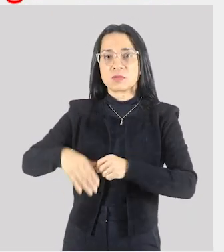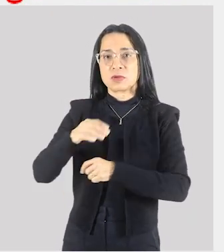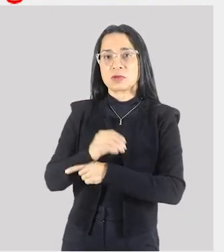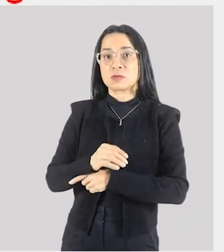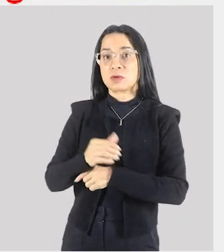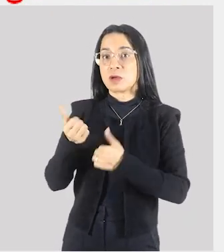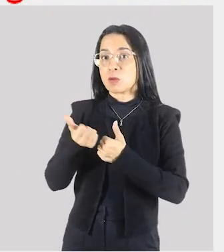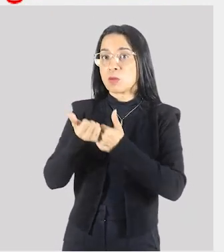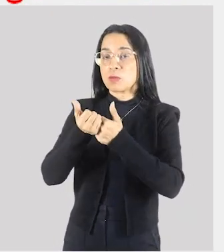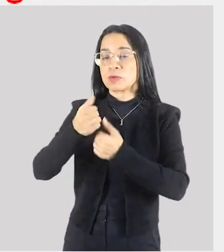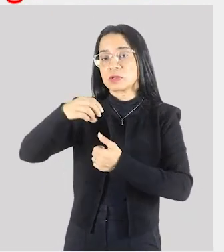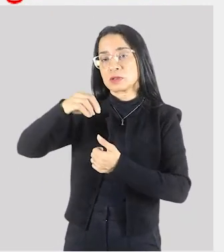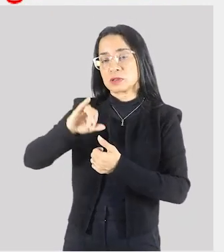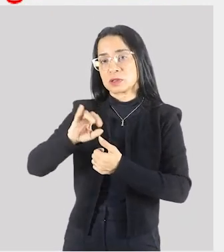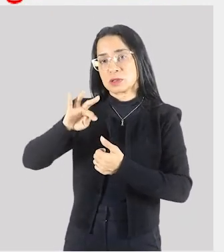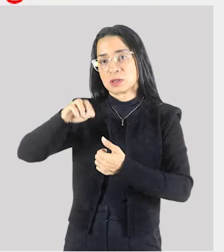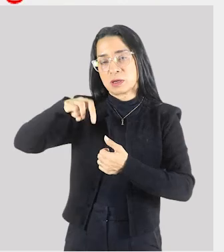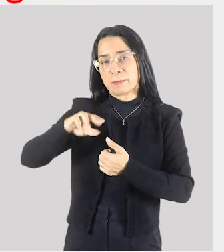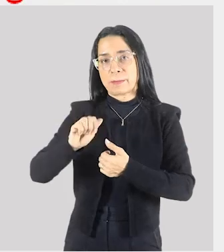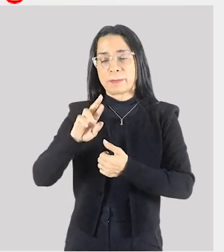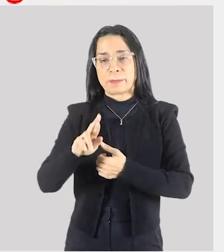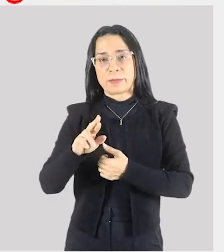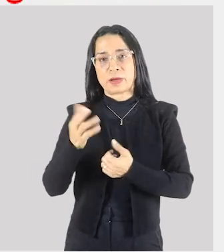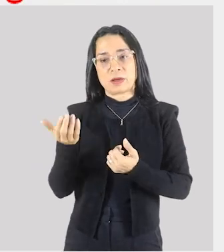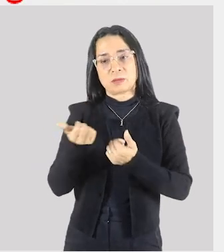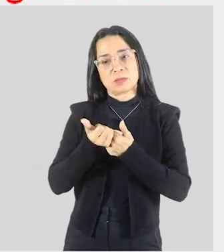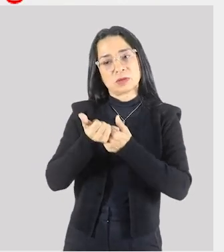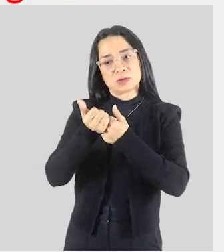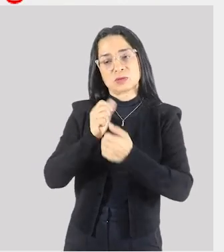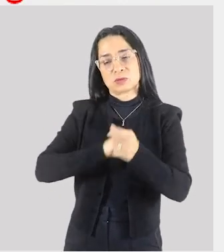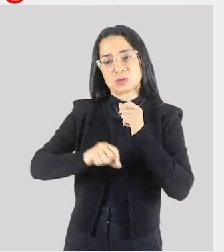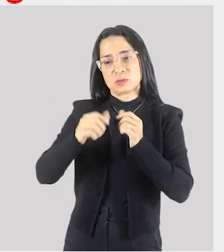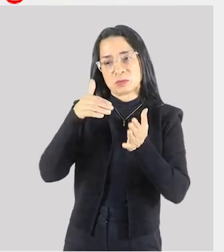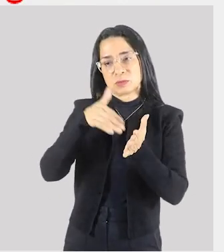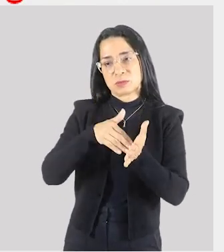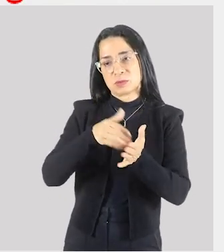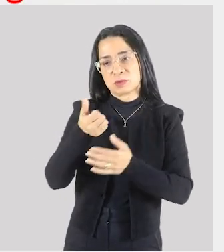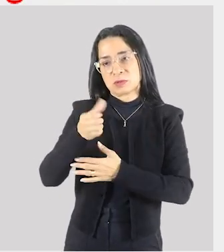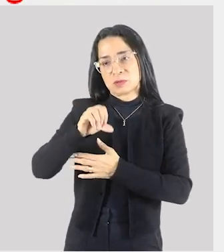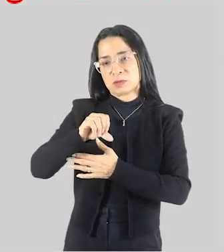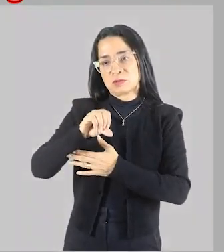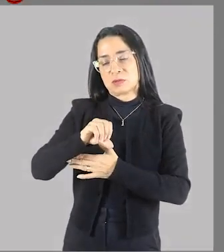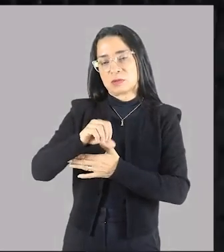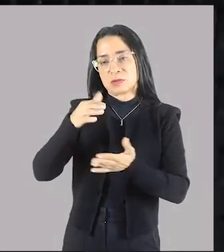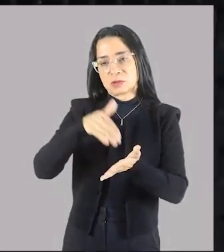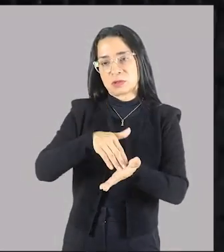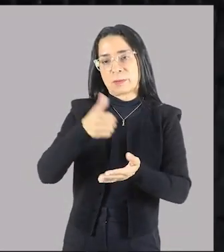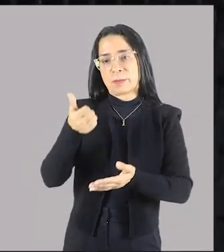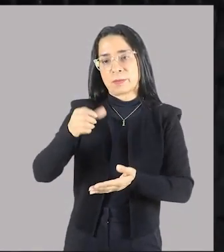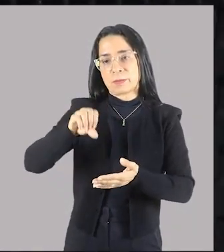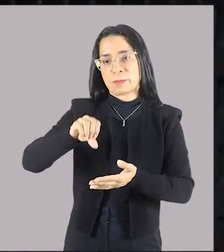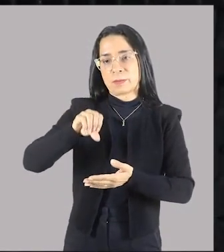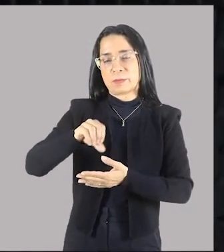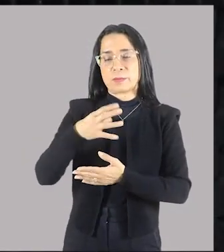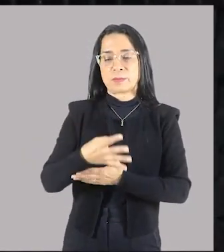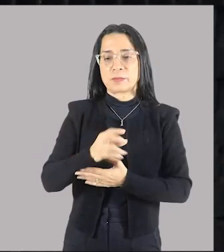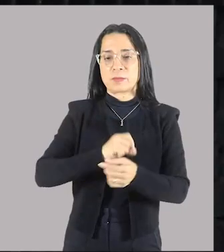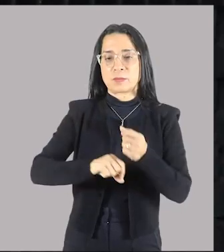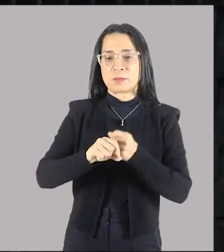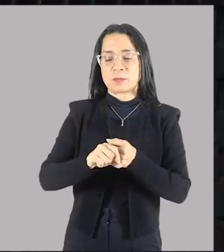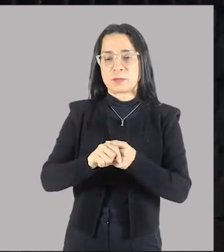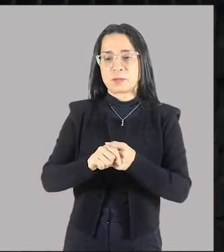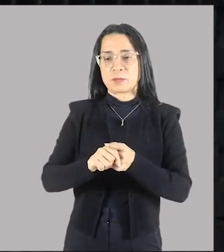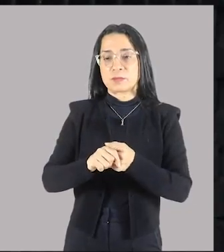92 para terminar o mandato, né, vai até 94, teremos eleição em 94, em 95 vai assumir o novo presidente, que é o Fernando